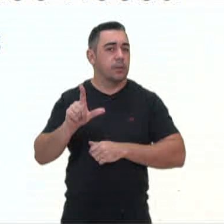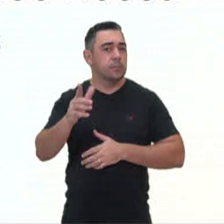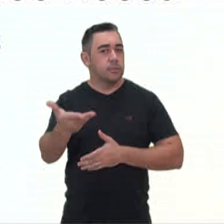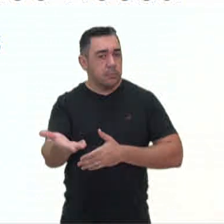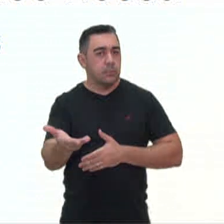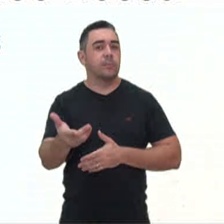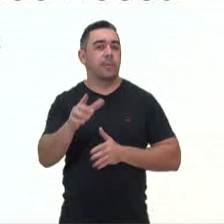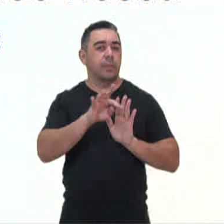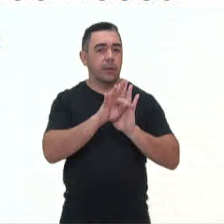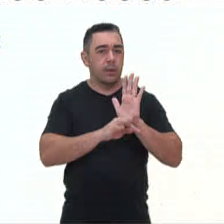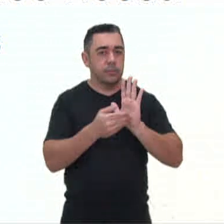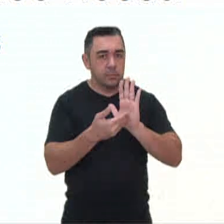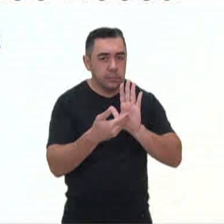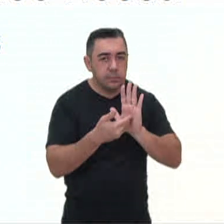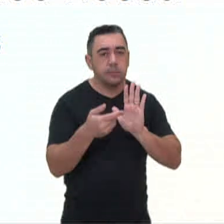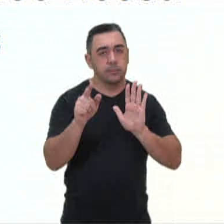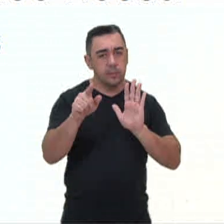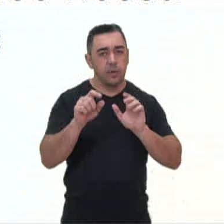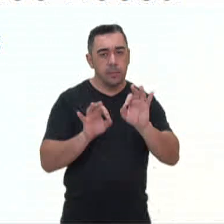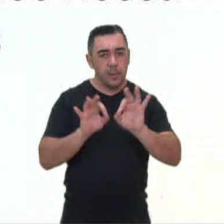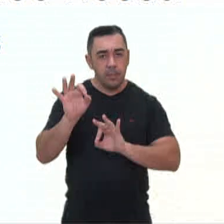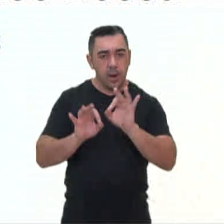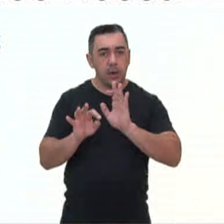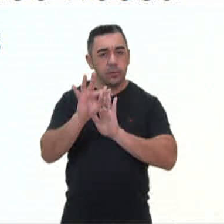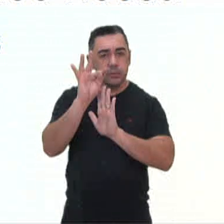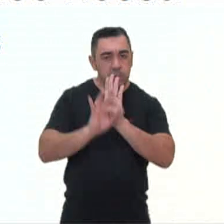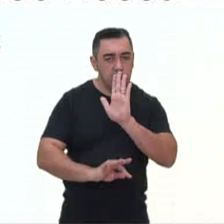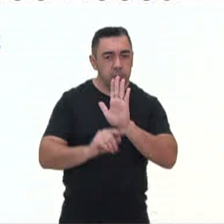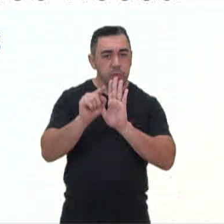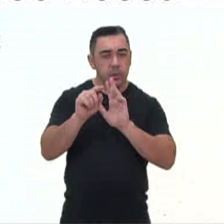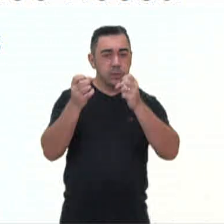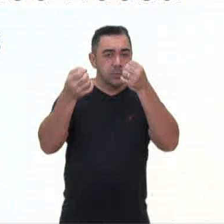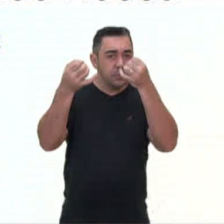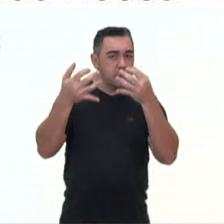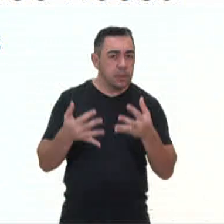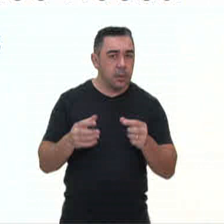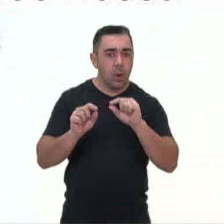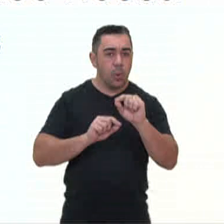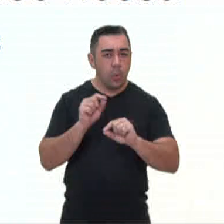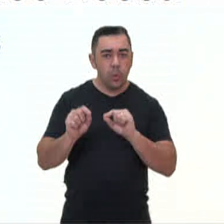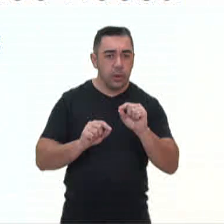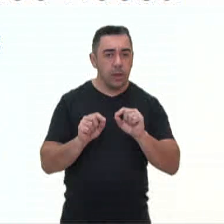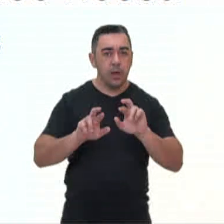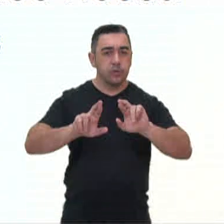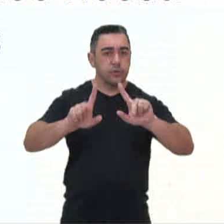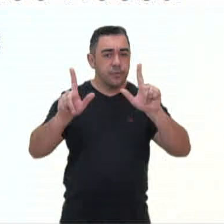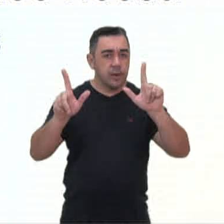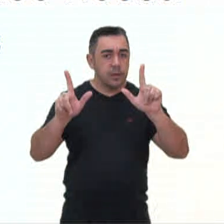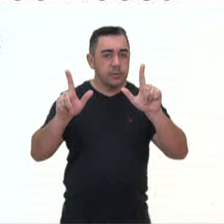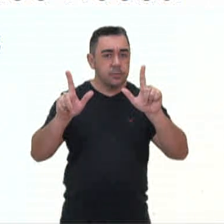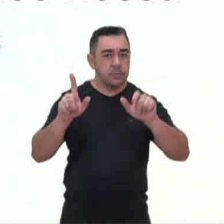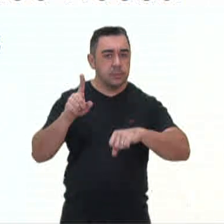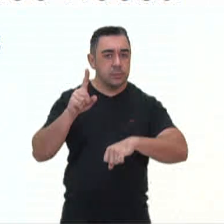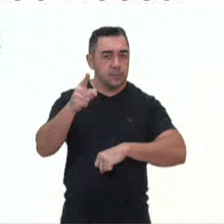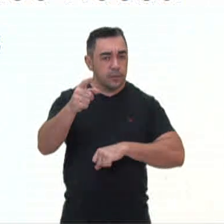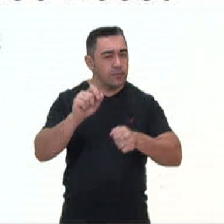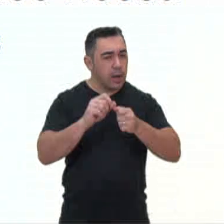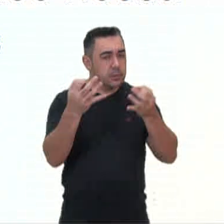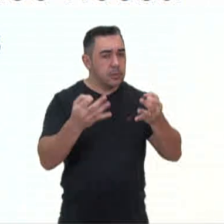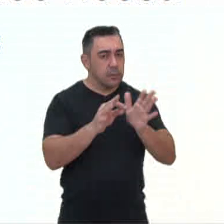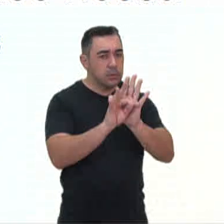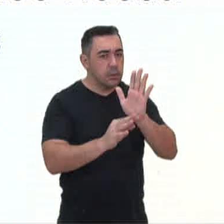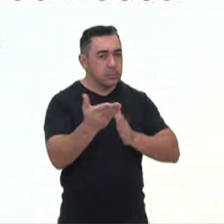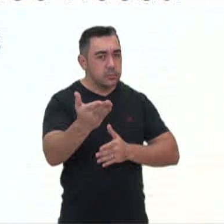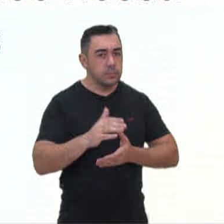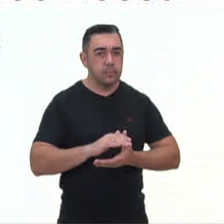base nessa ideia, elabore um texto que explique essas diferenças. Capriche no texto, vamos